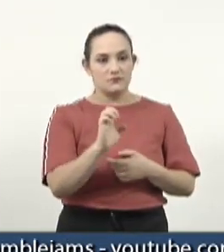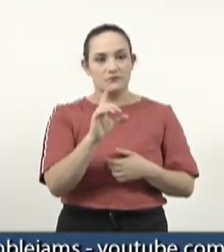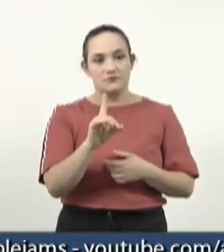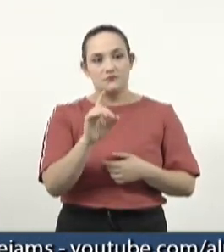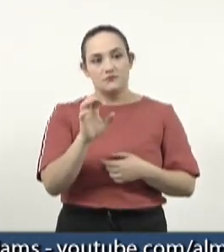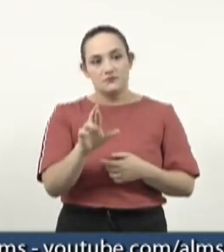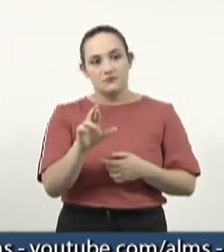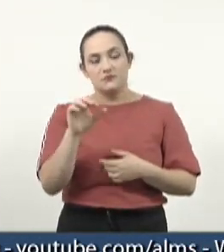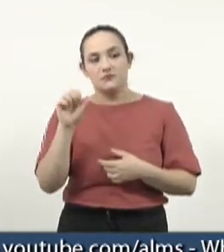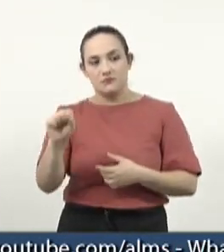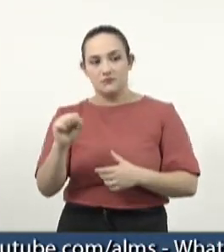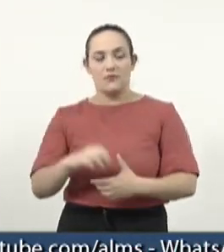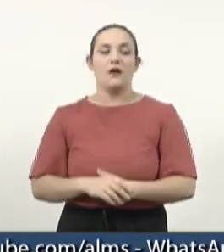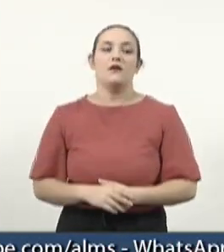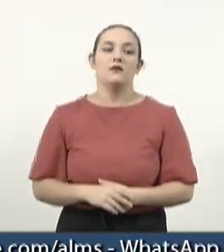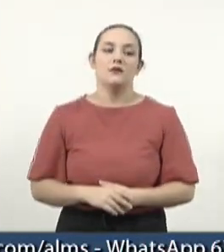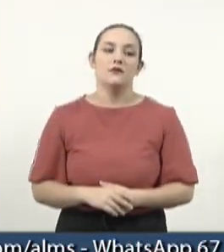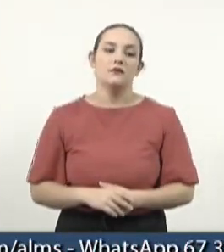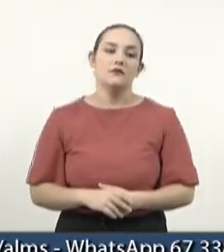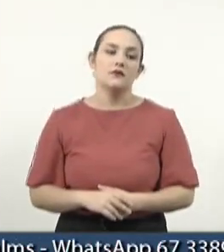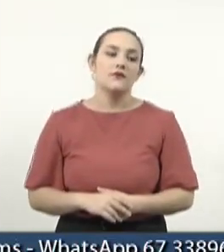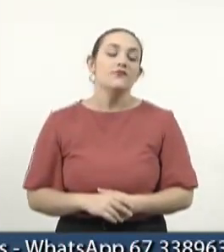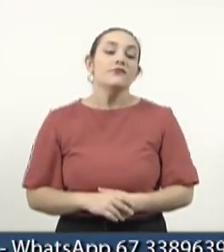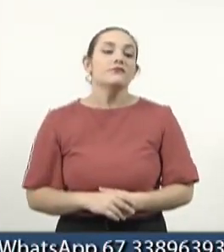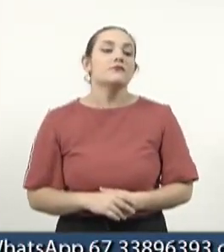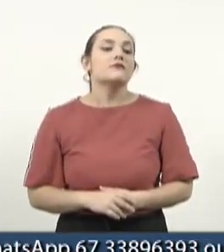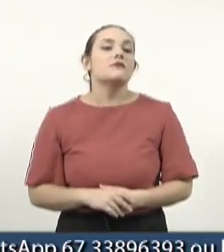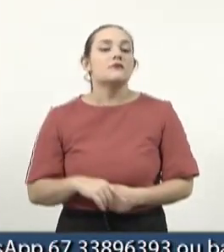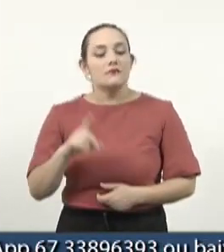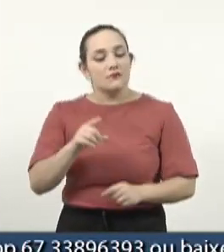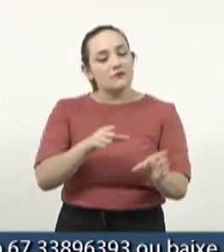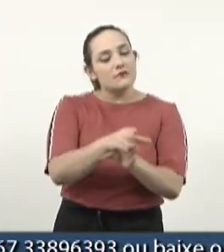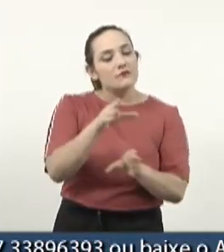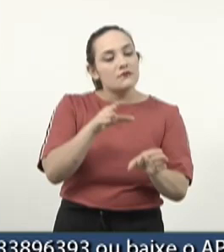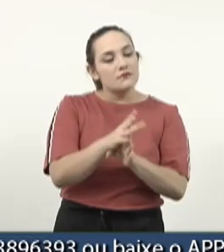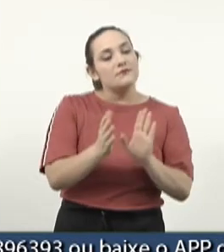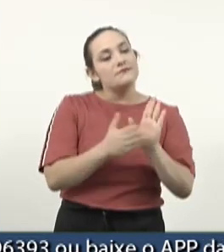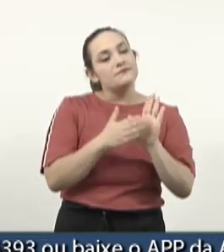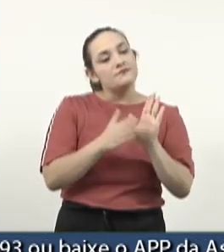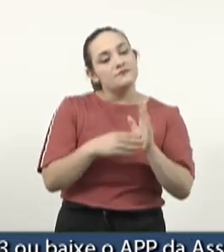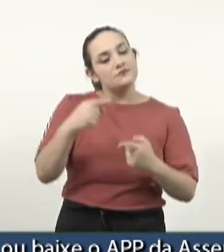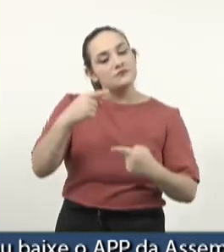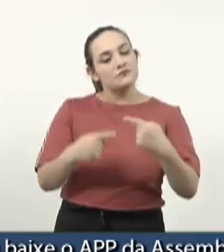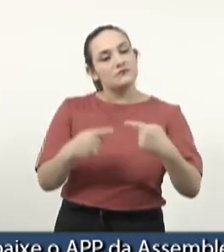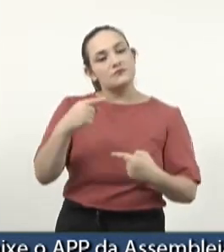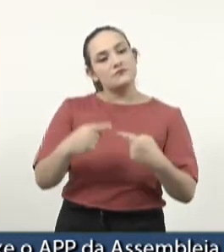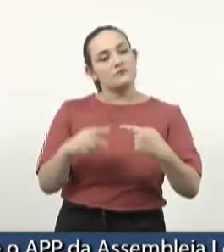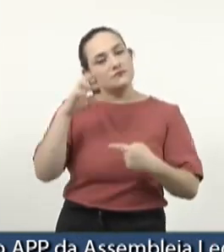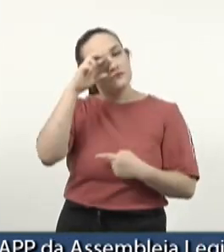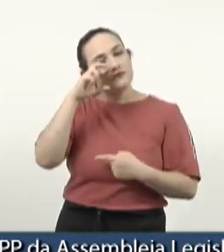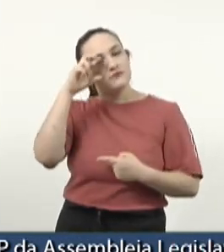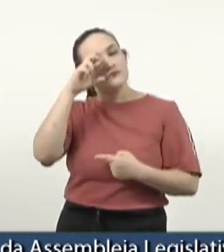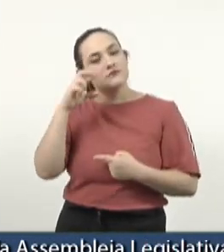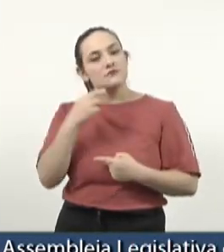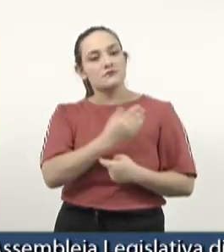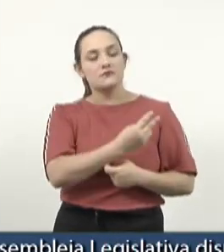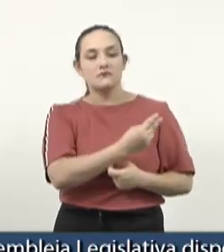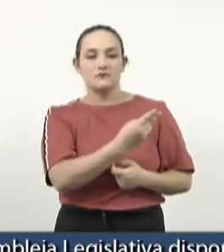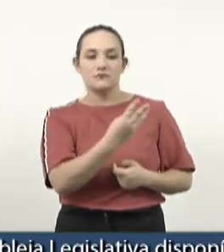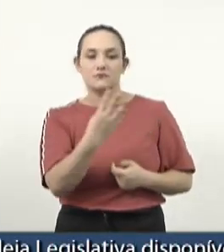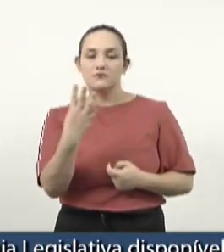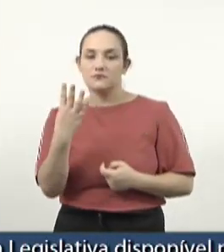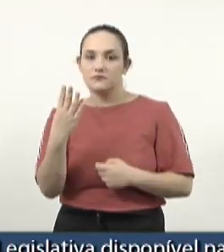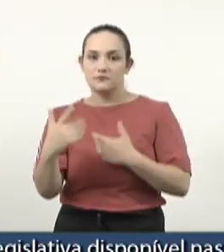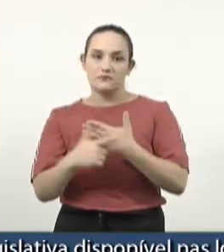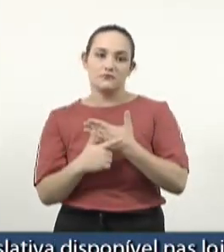CEDRS, órgão de caráter consultivo, propositivo, deliberativo, fiscalizador e